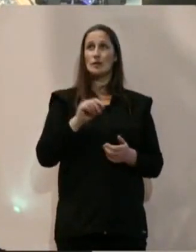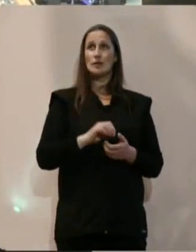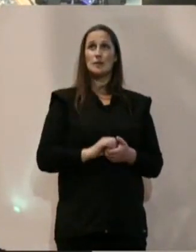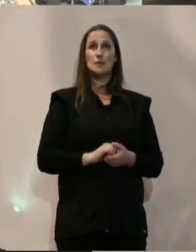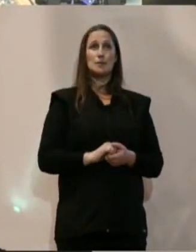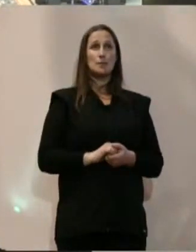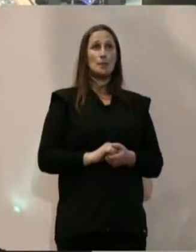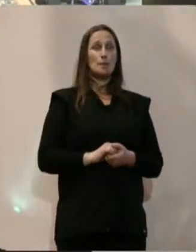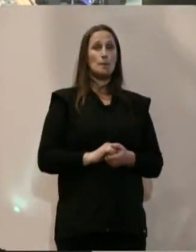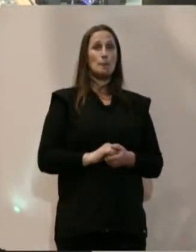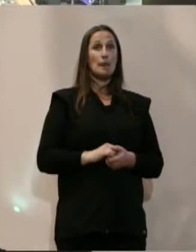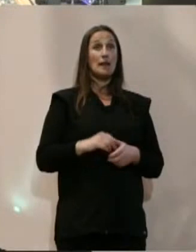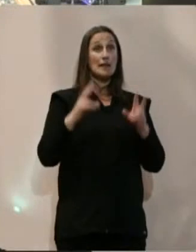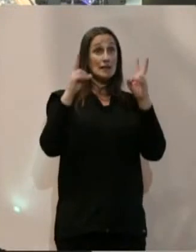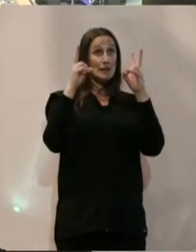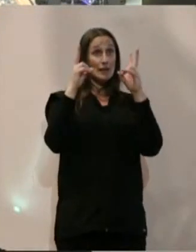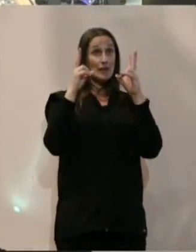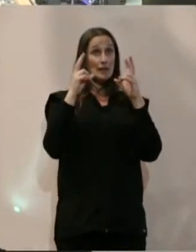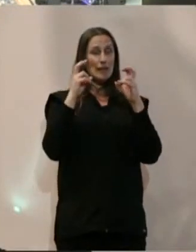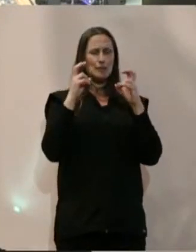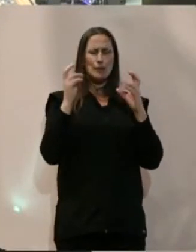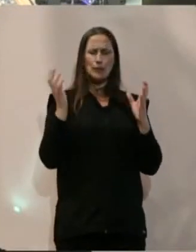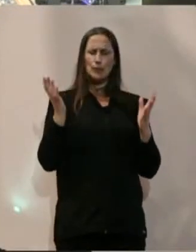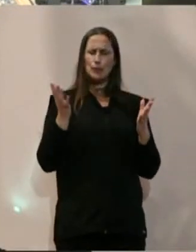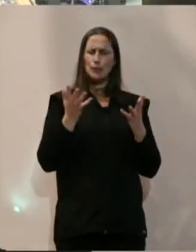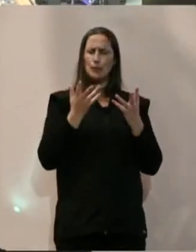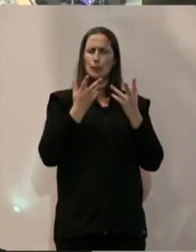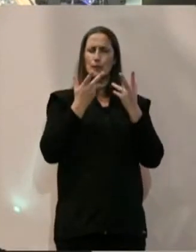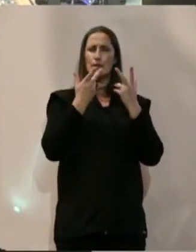E esse tema é um tema tremendo.